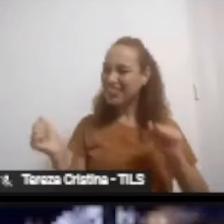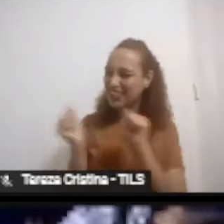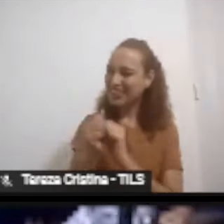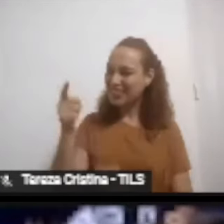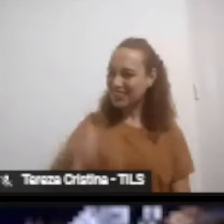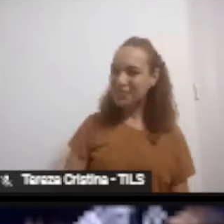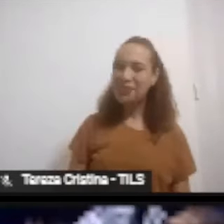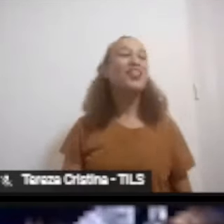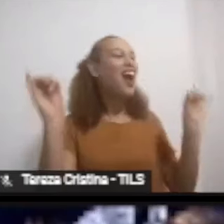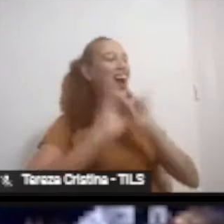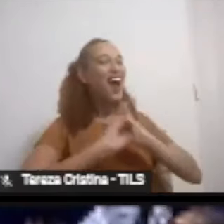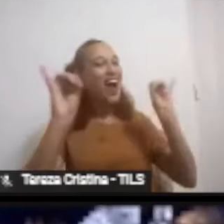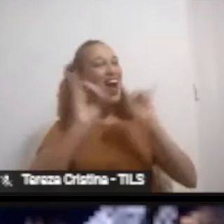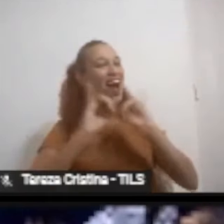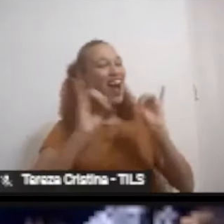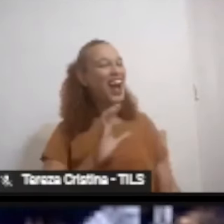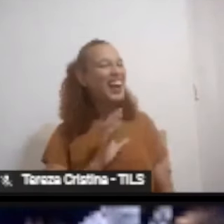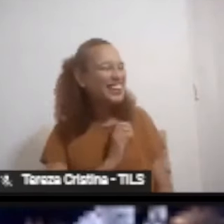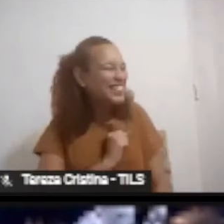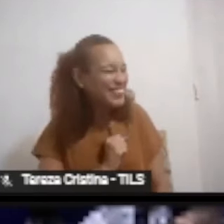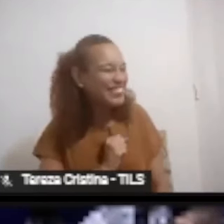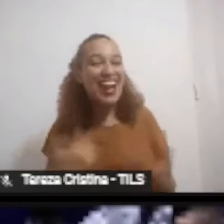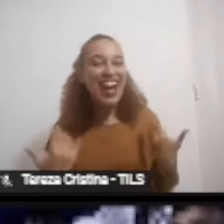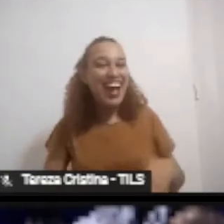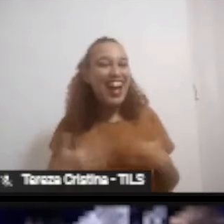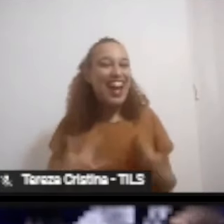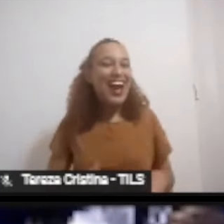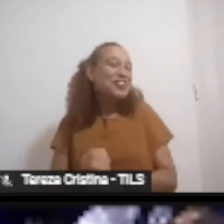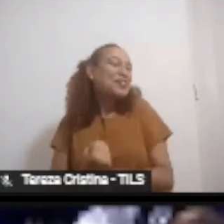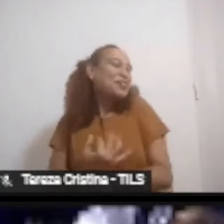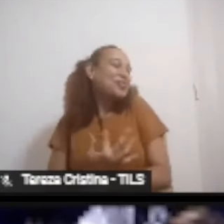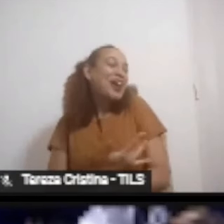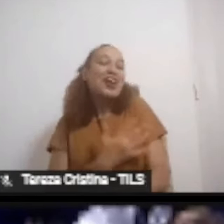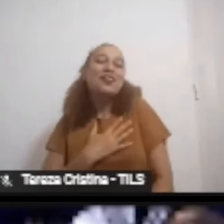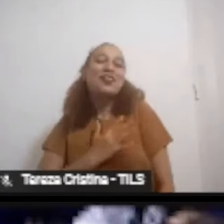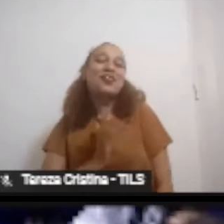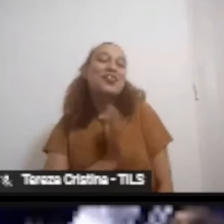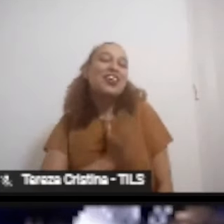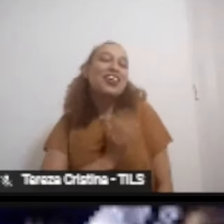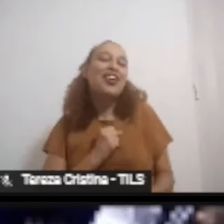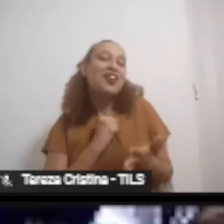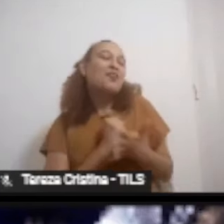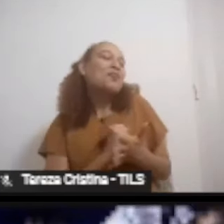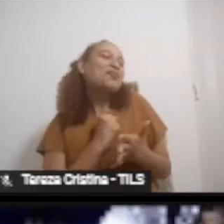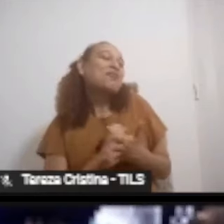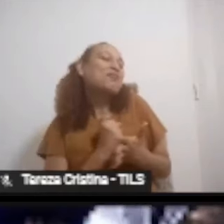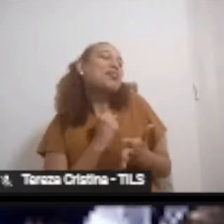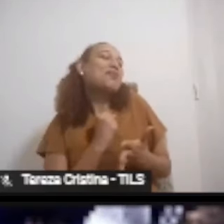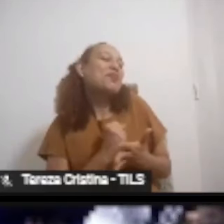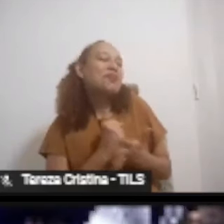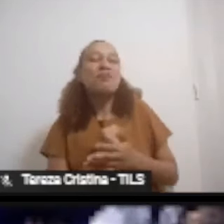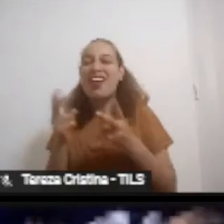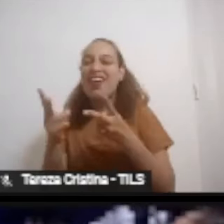Fafá, querida, que emoção, meu coraçãozinho aqui tá batendo forte de ouvir a Bruna, ouvir você, e principalmente